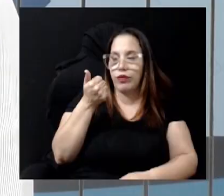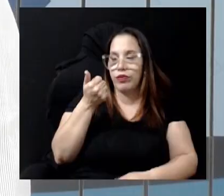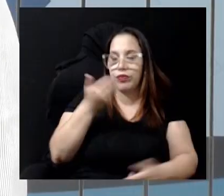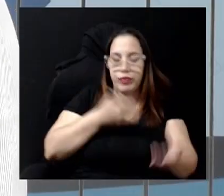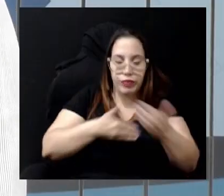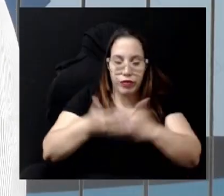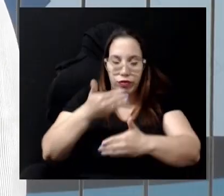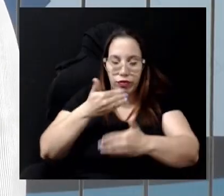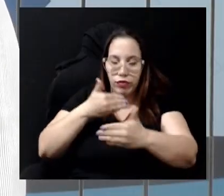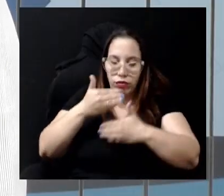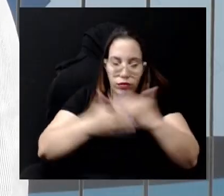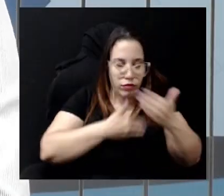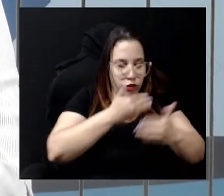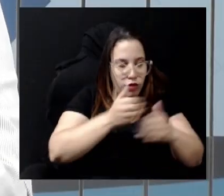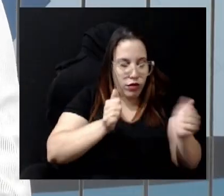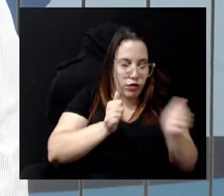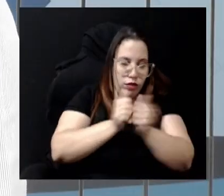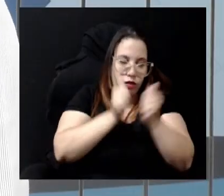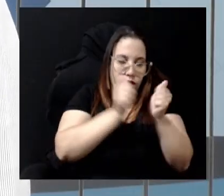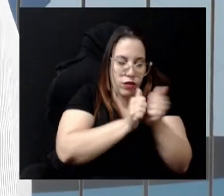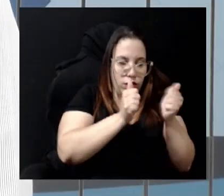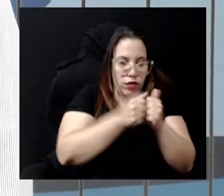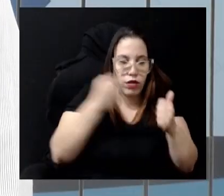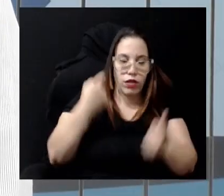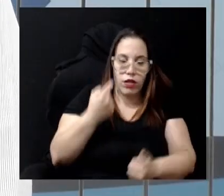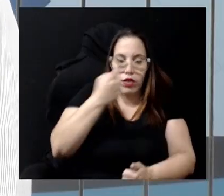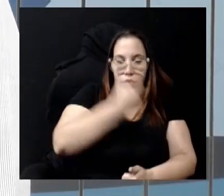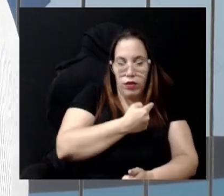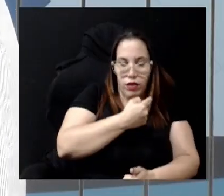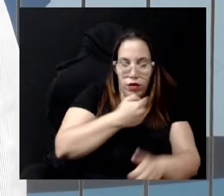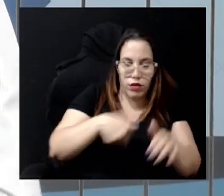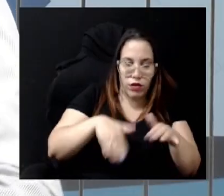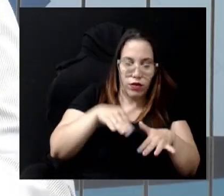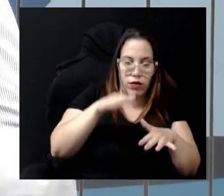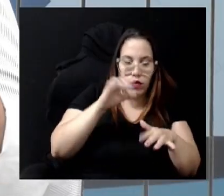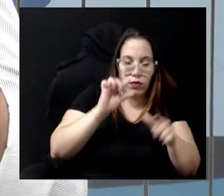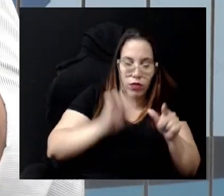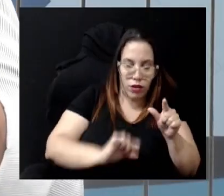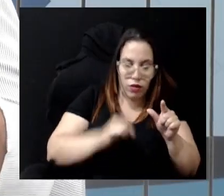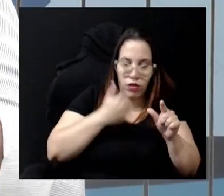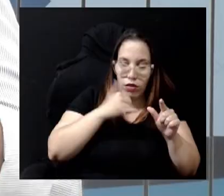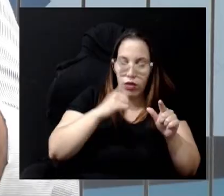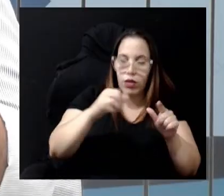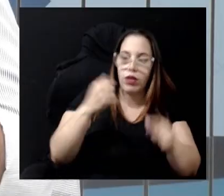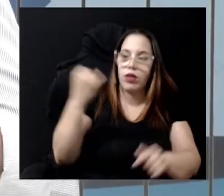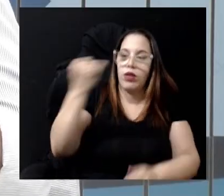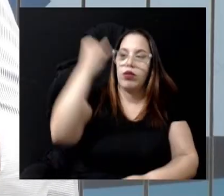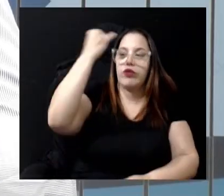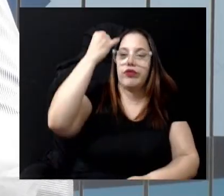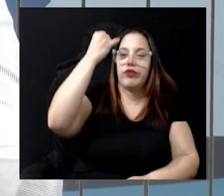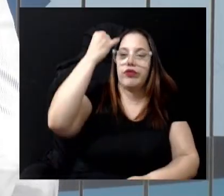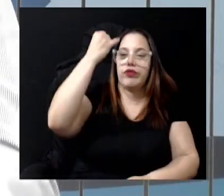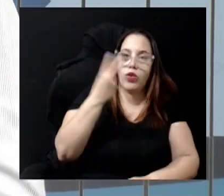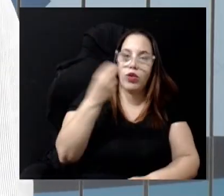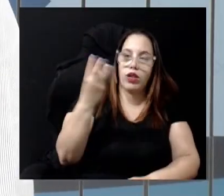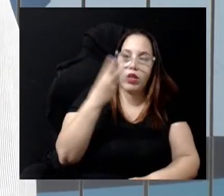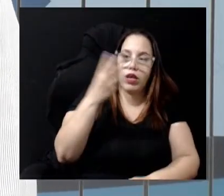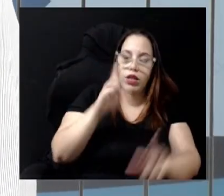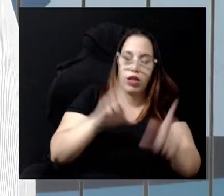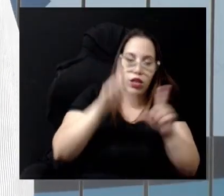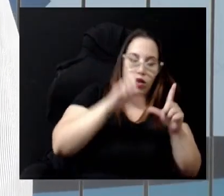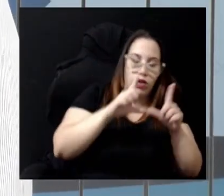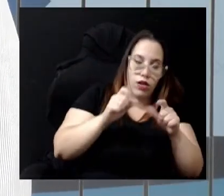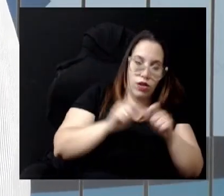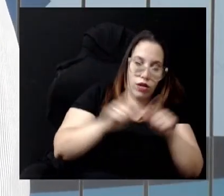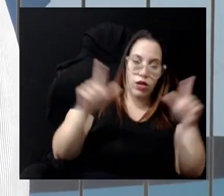mais próximos dos nossos e estamos gastando menos energia. Mais importante do que não ter 2, 3, 4 televisões ligadas é ter a gente